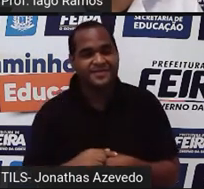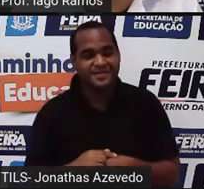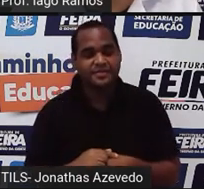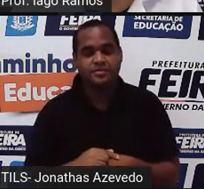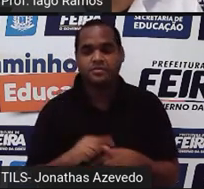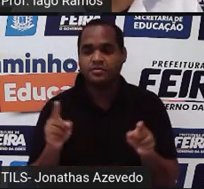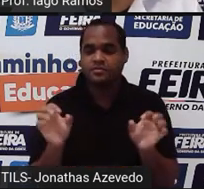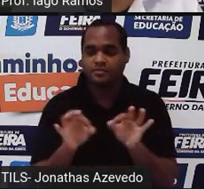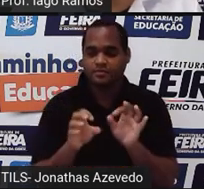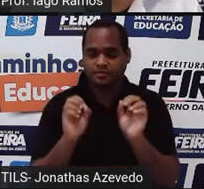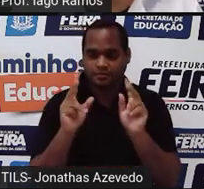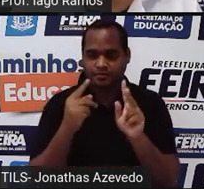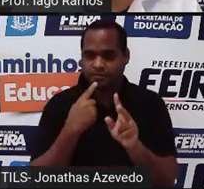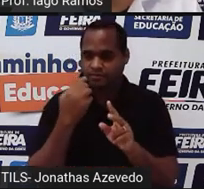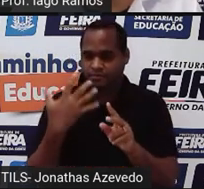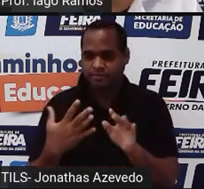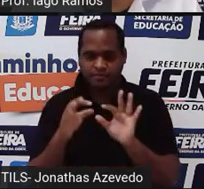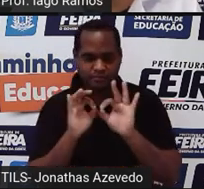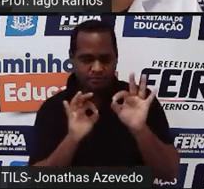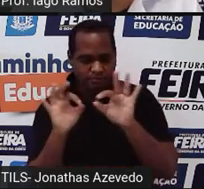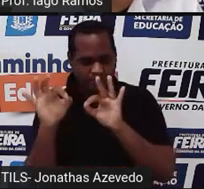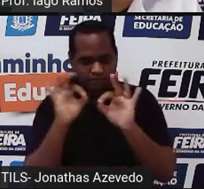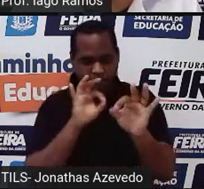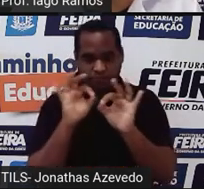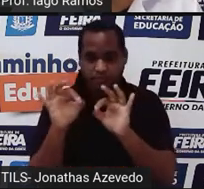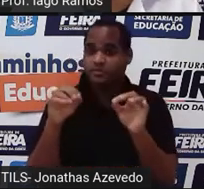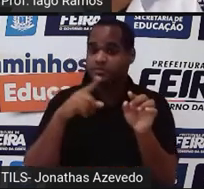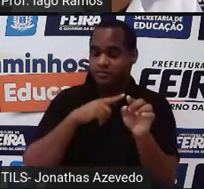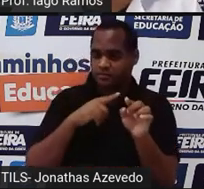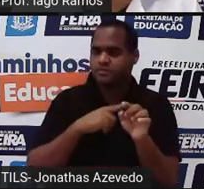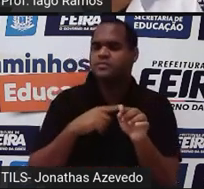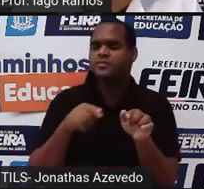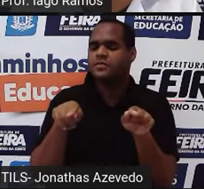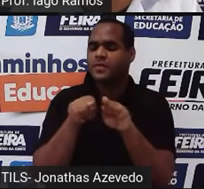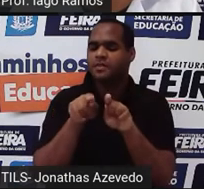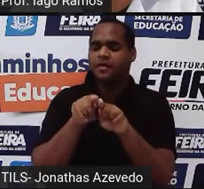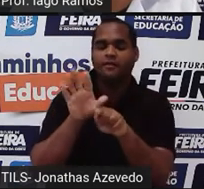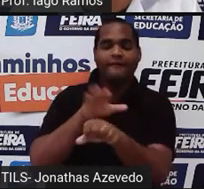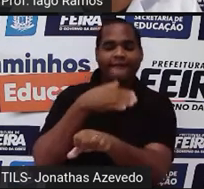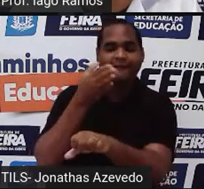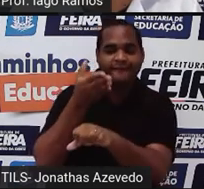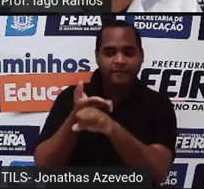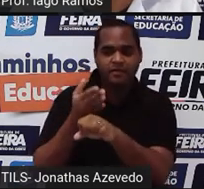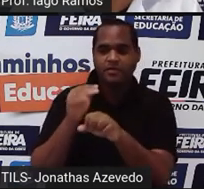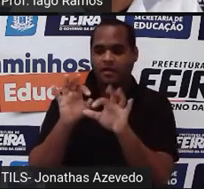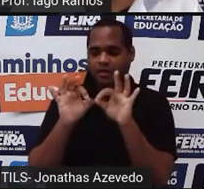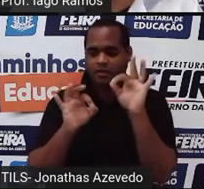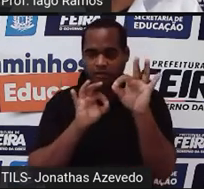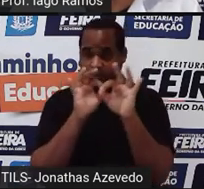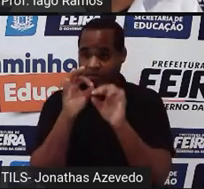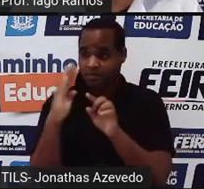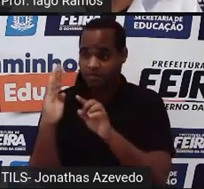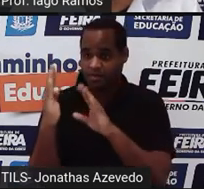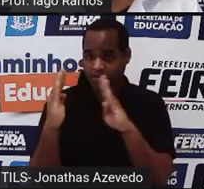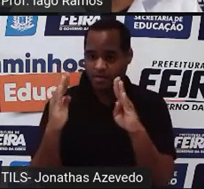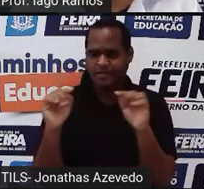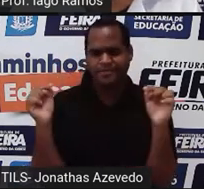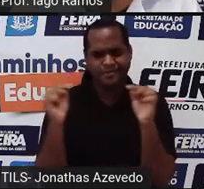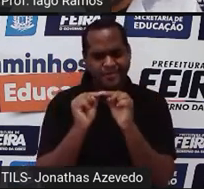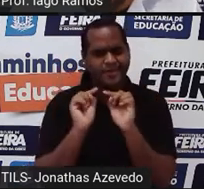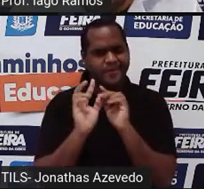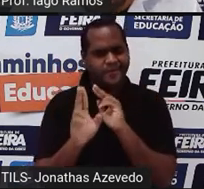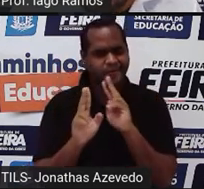na reflexão, a distância dos pontos até a reta, que é o espelho, né? Vai ser a mesma